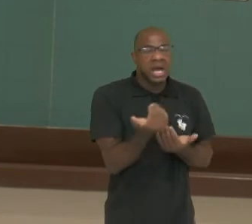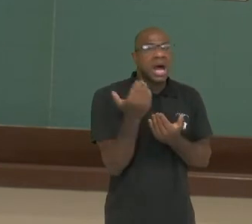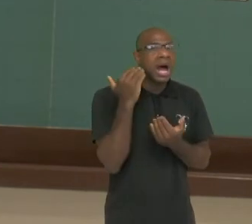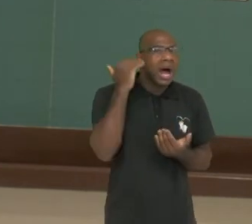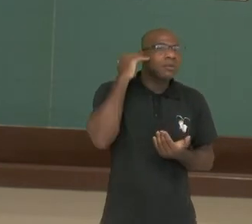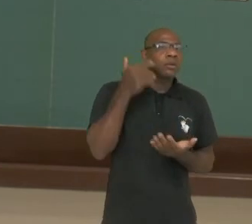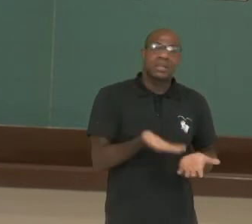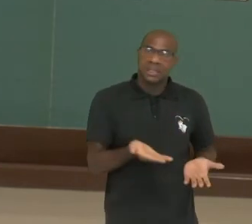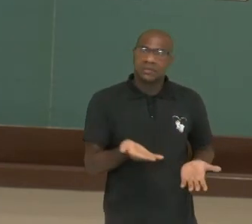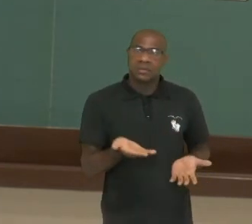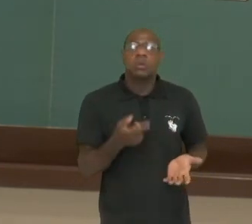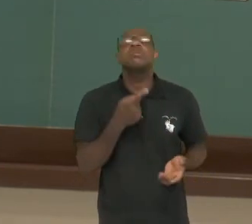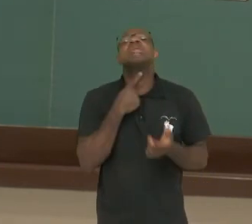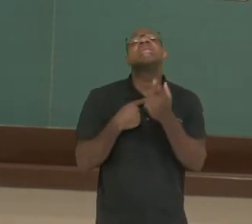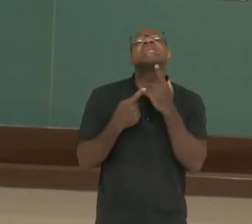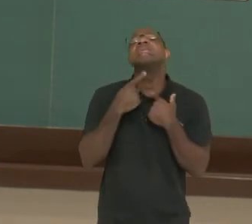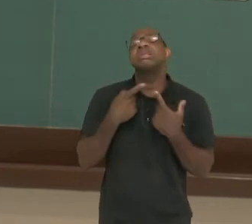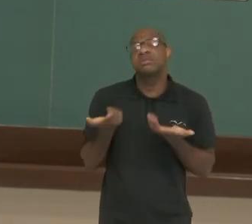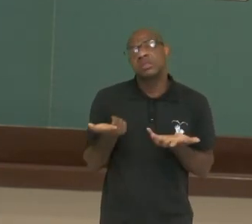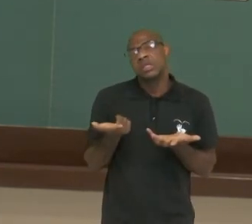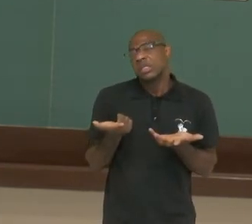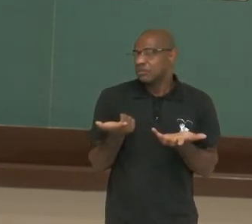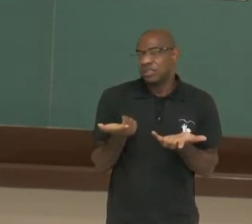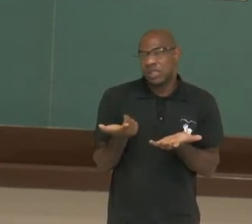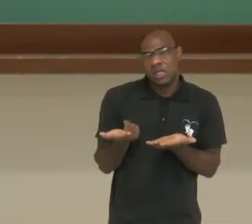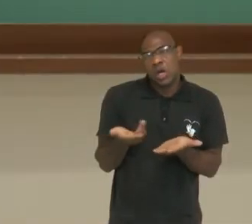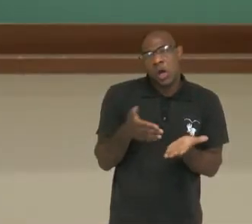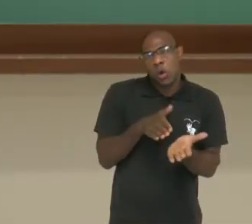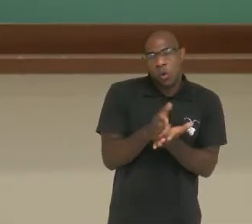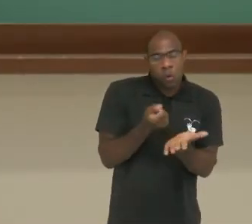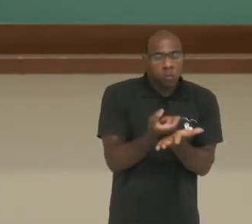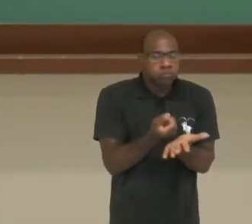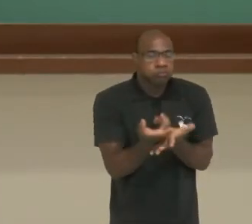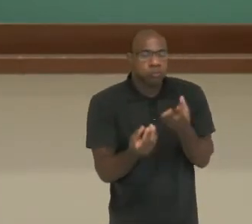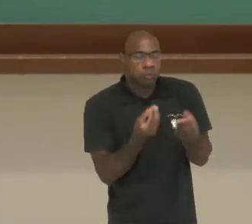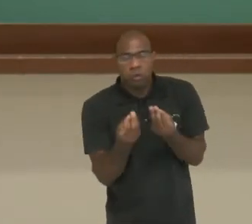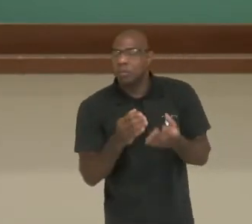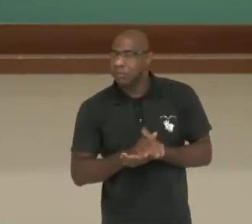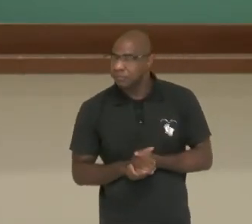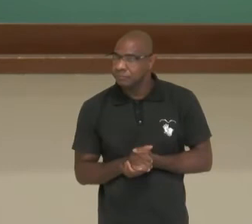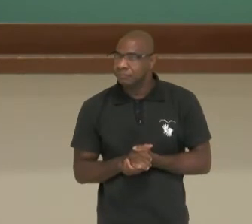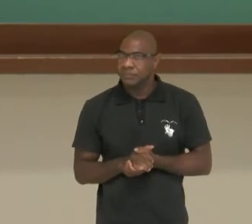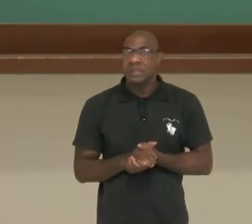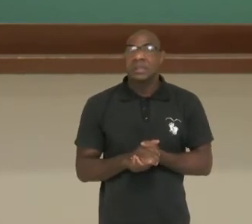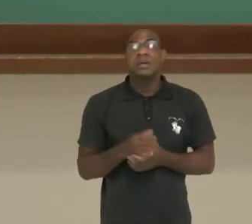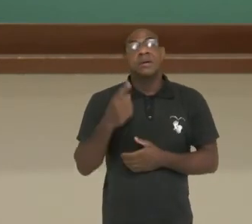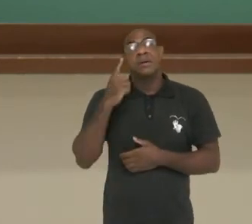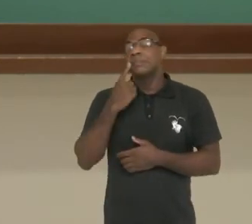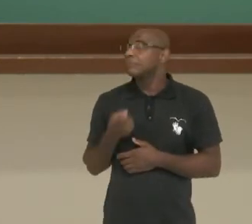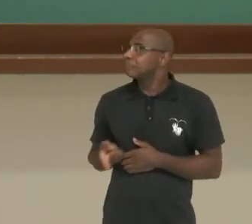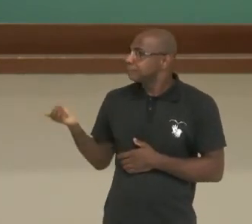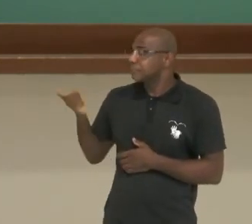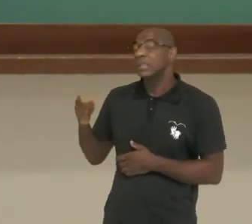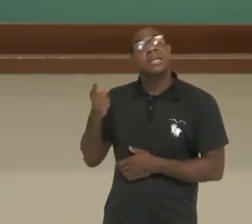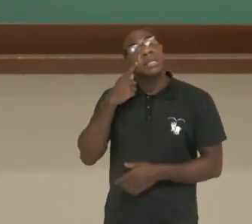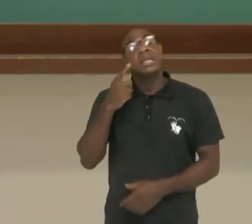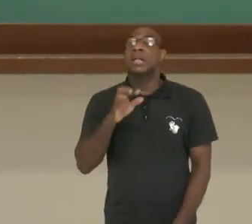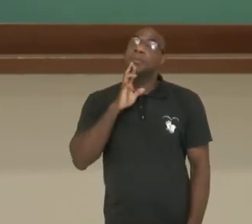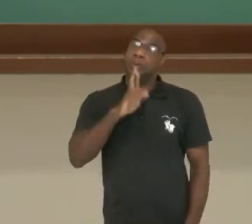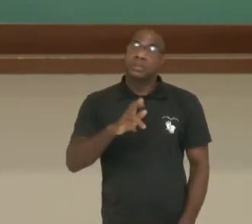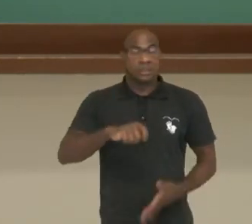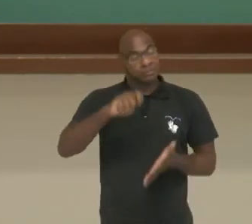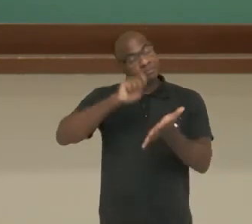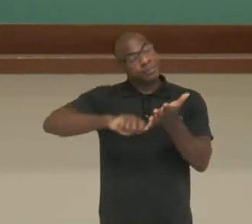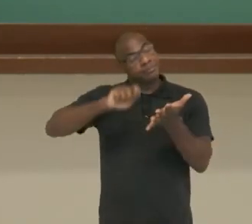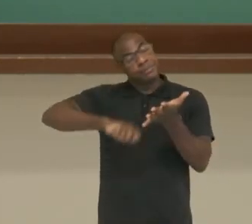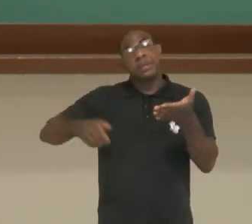desejos de consumo? E aí, vamos deixar um pouquinho na tela aí para vocês analisarem com bastante reflexão a esse